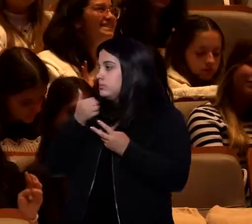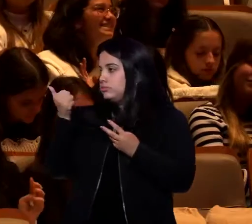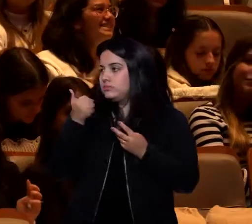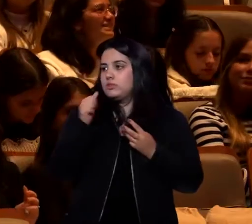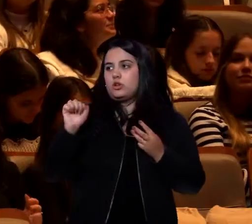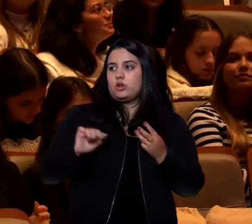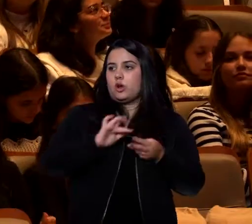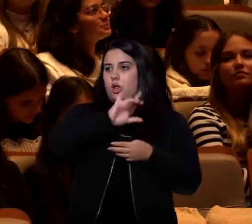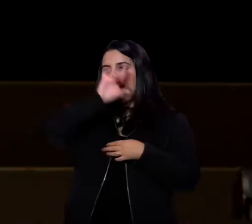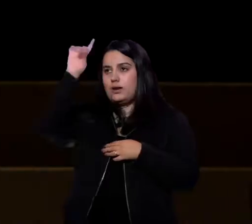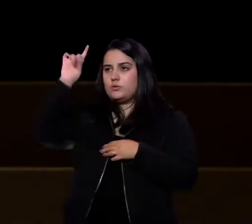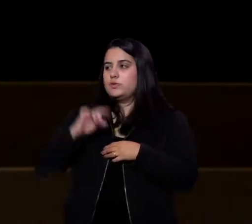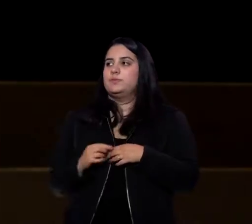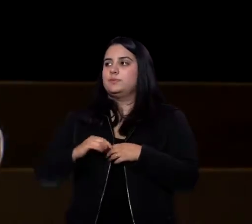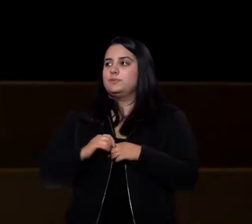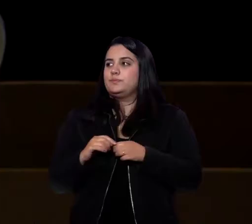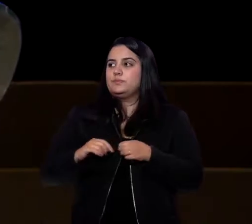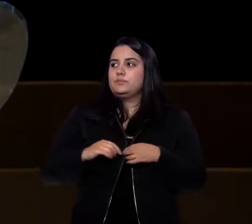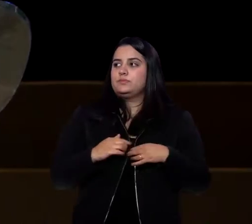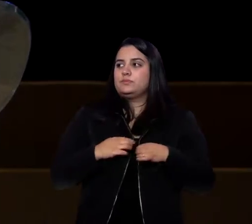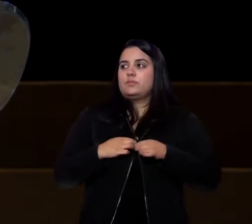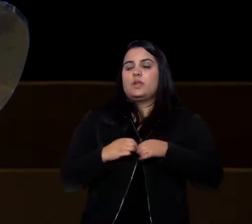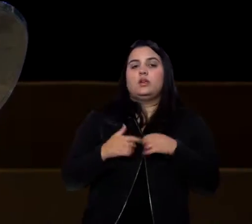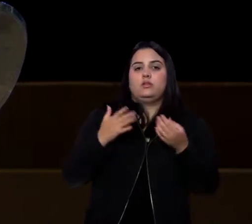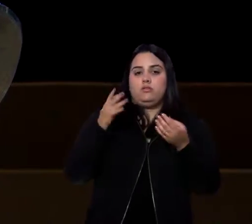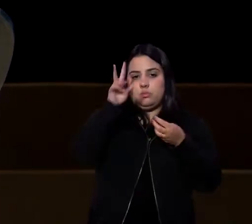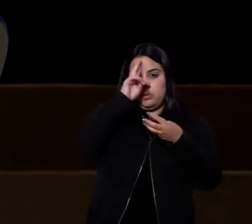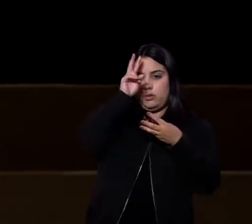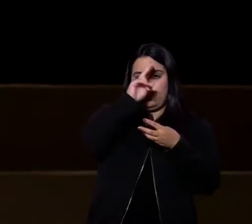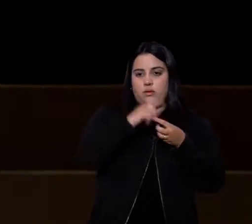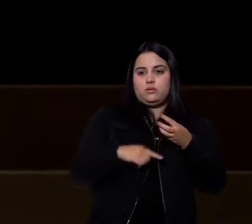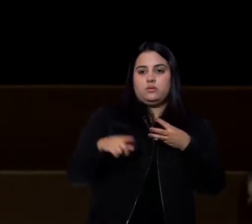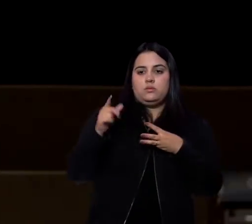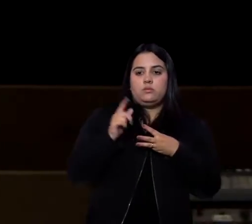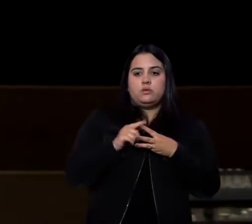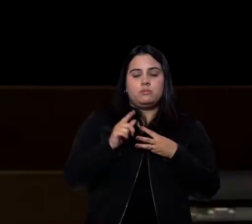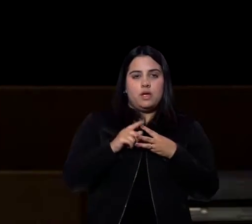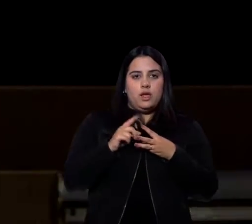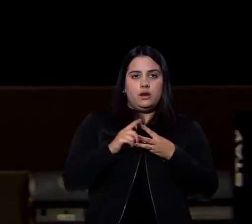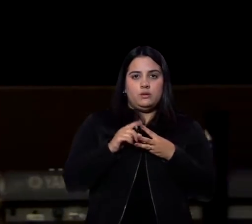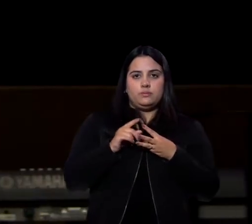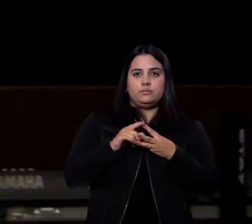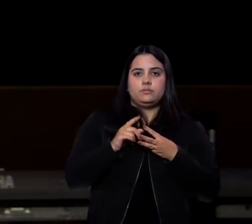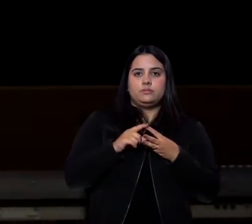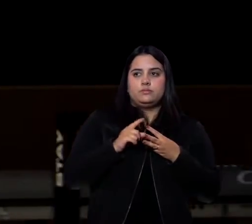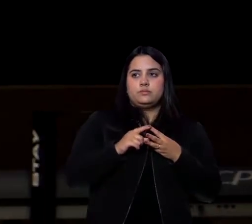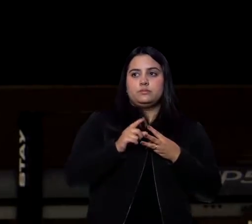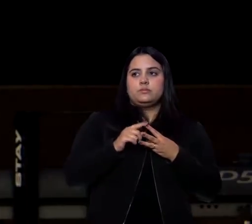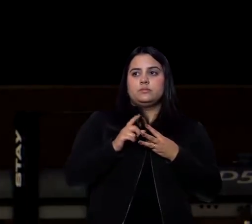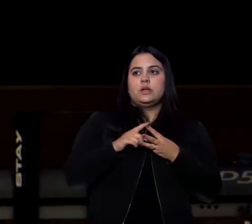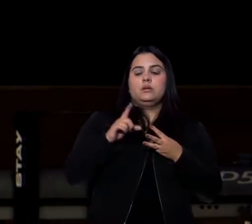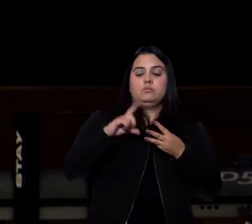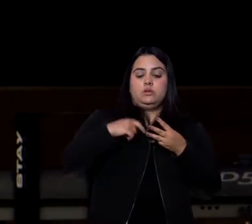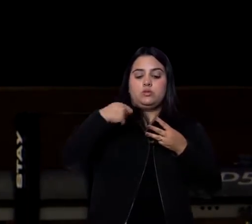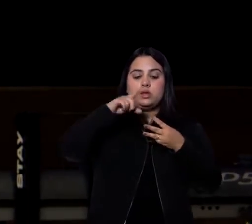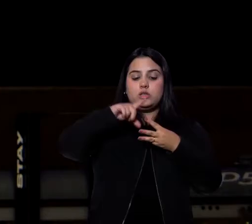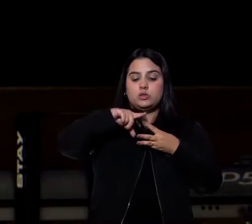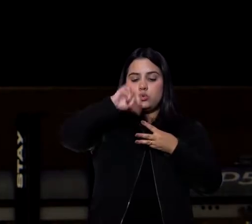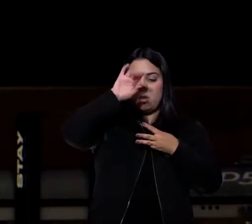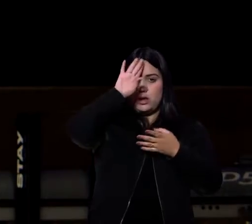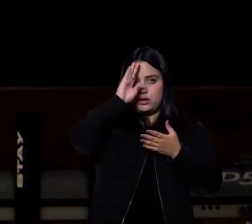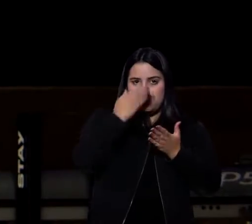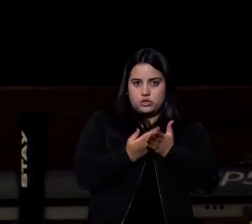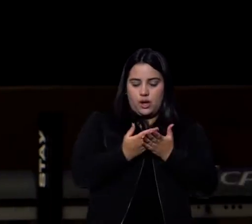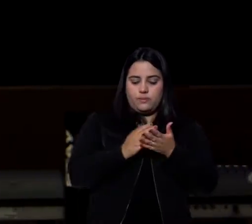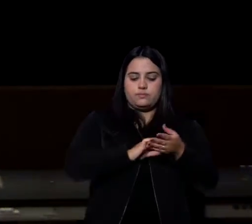Glória a Deus, glória a Deus. Então vamos relembrar, tá? Primeira, é que a gente tinha que escolher acreditar.